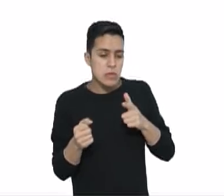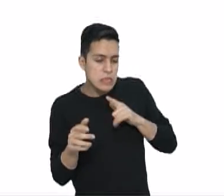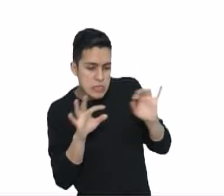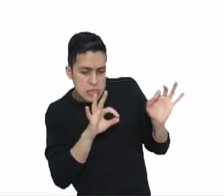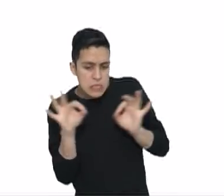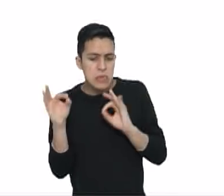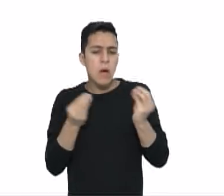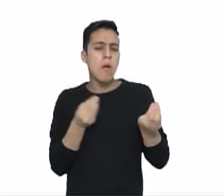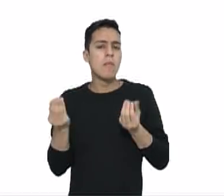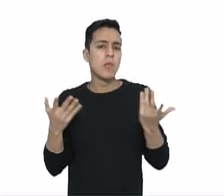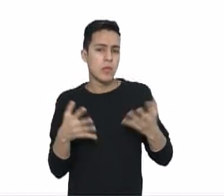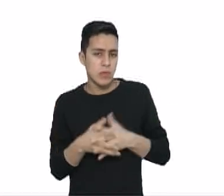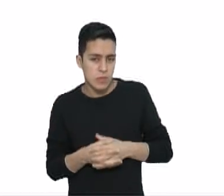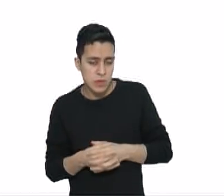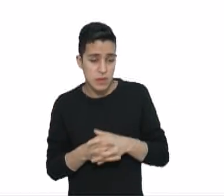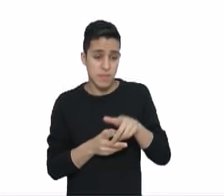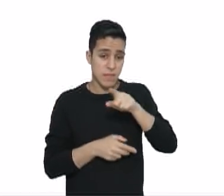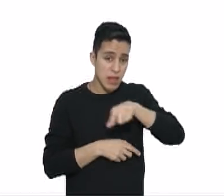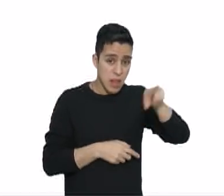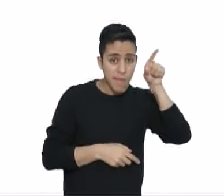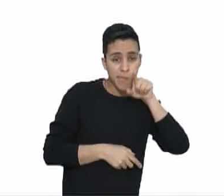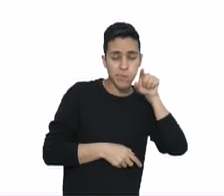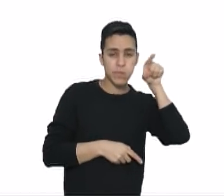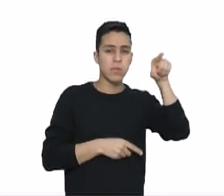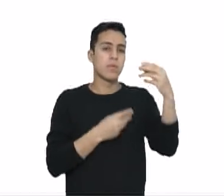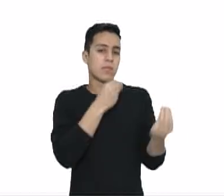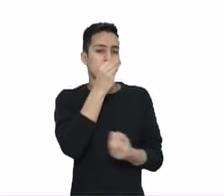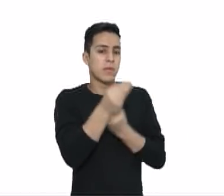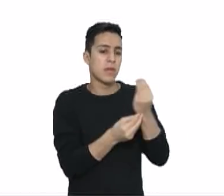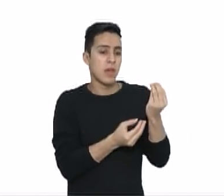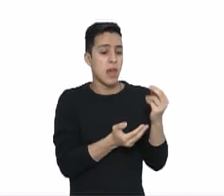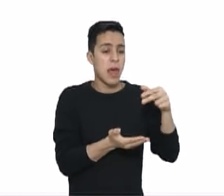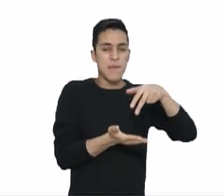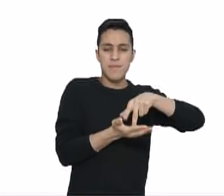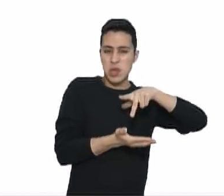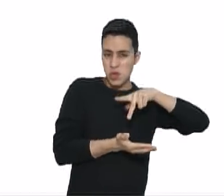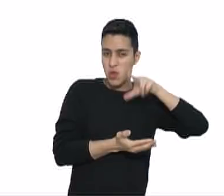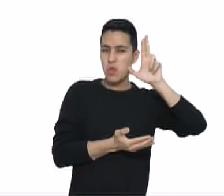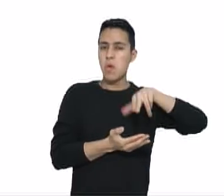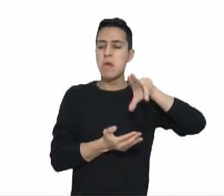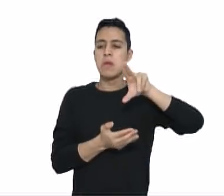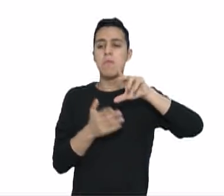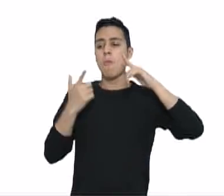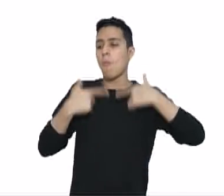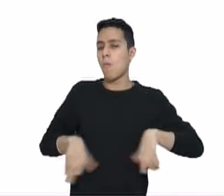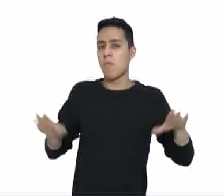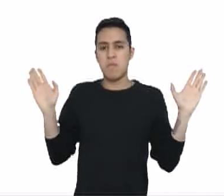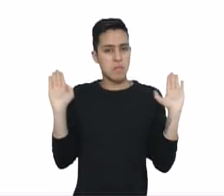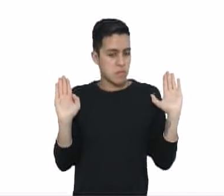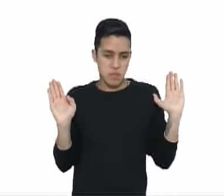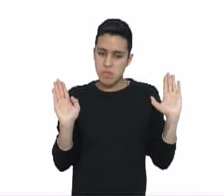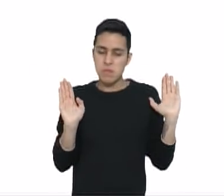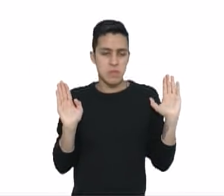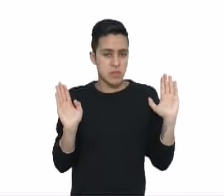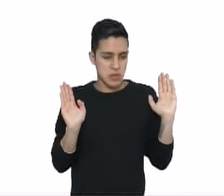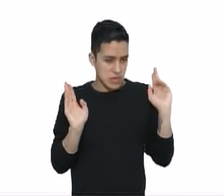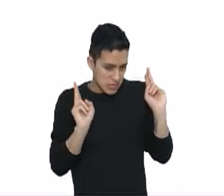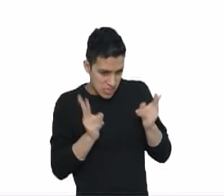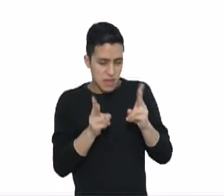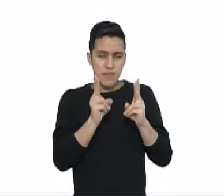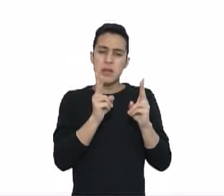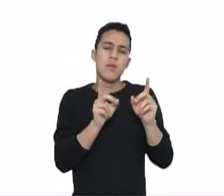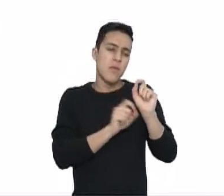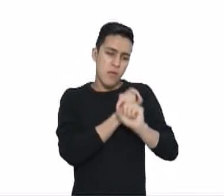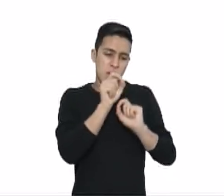capital. Porém, nos Estados Unidos, a iniciativa privada nunca fica inteiramente entregue à sua própria evolução. O Estado é,